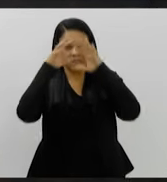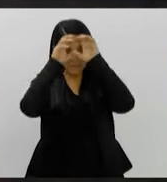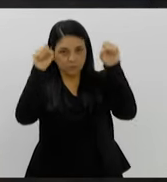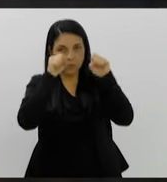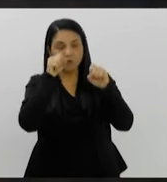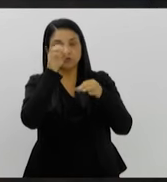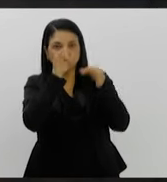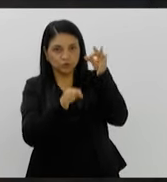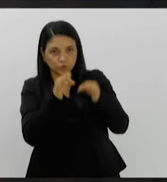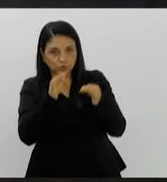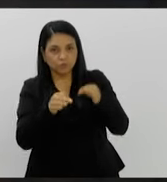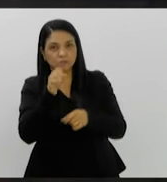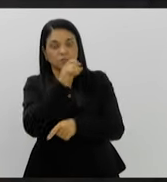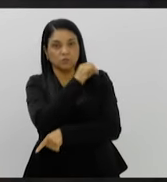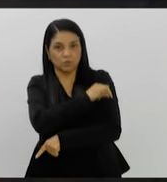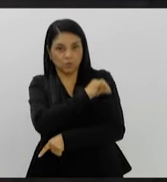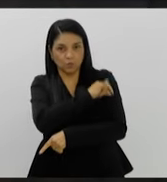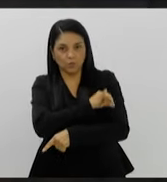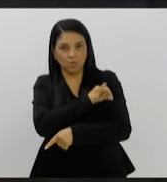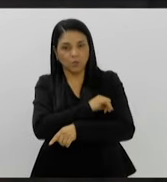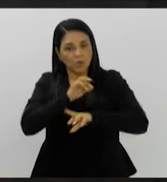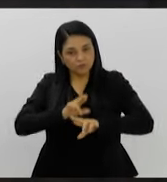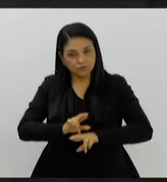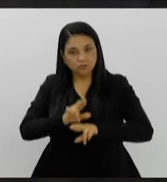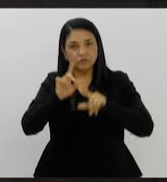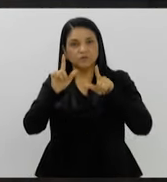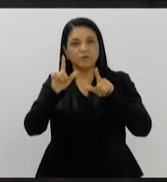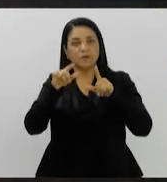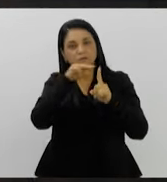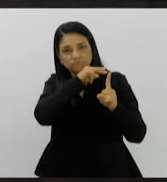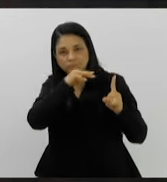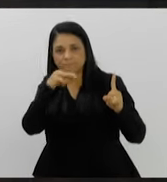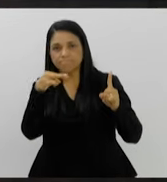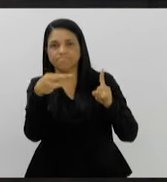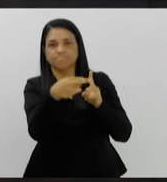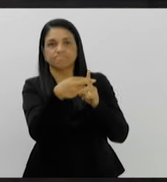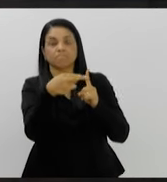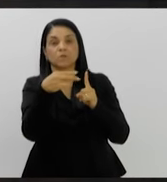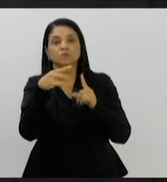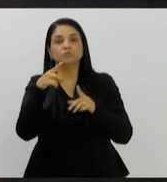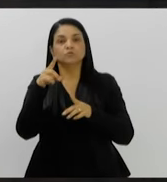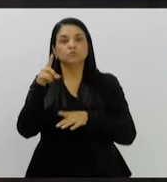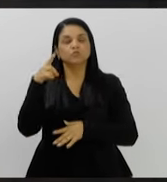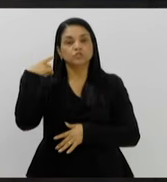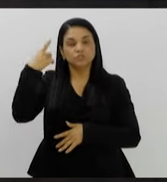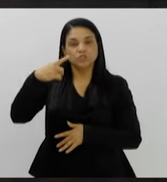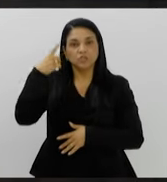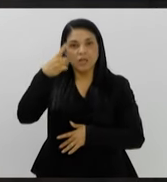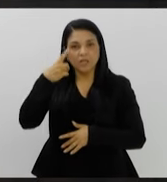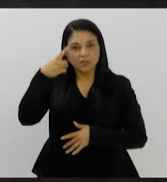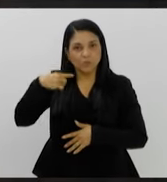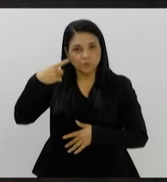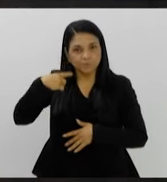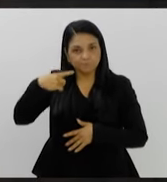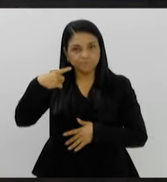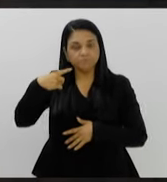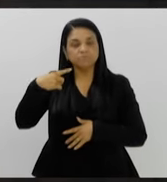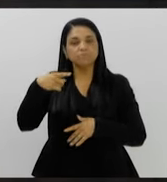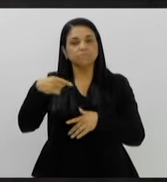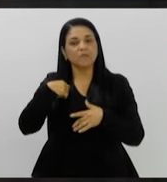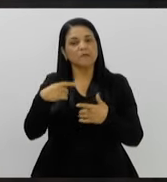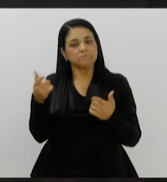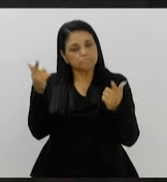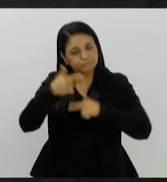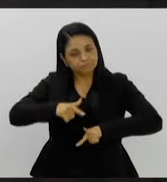Rio que é um tribunal diferenciado no aspecto da do Campo né do direito da tecnicidade vai rever e vai